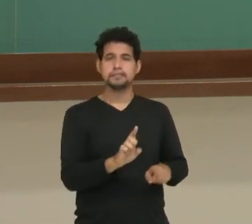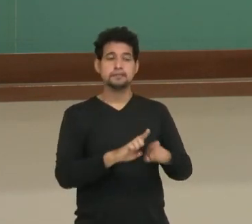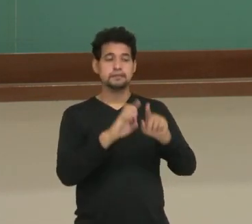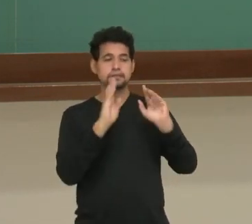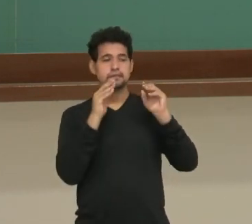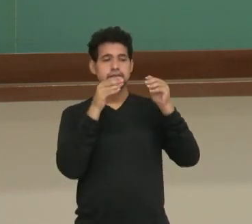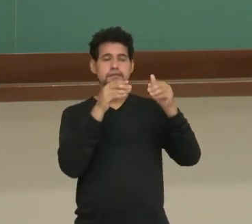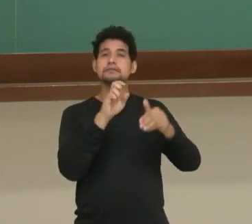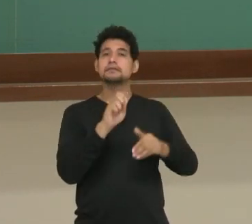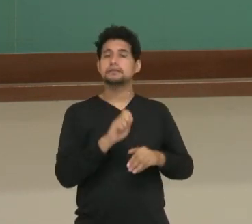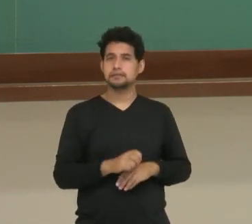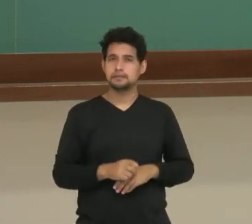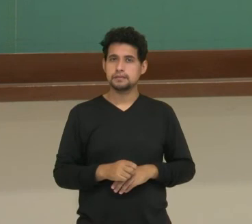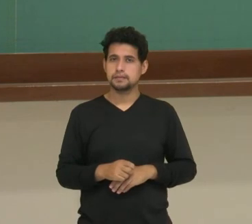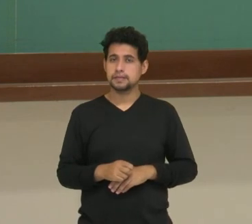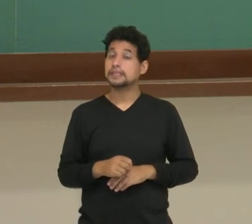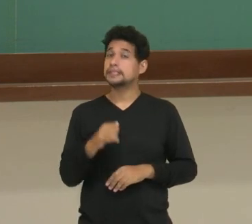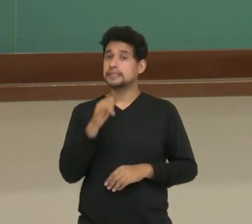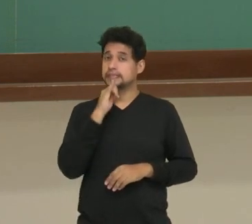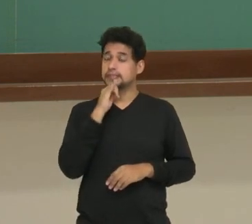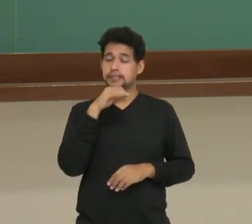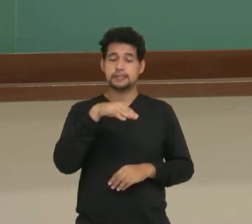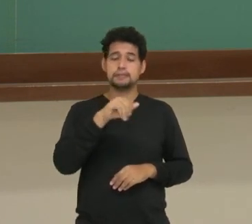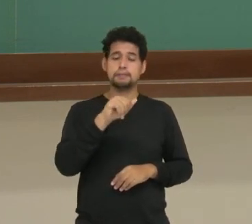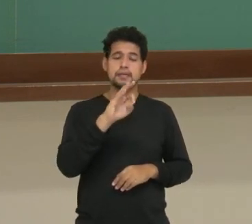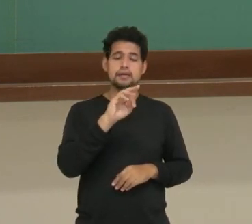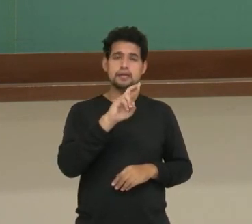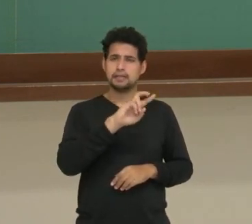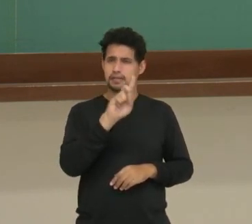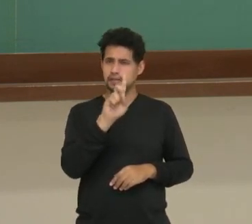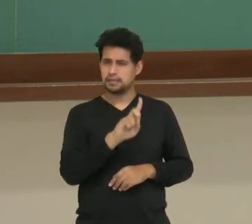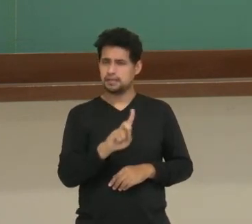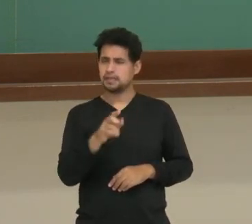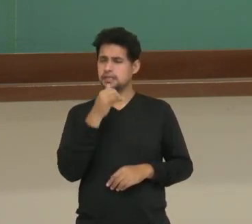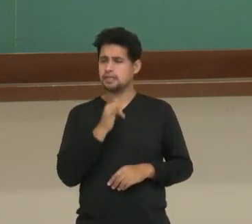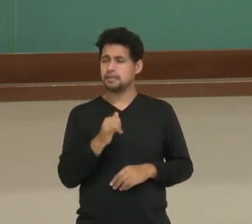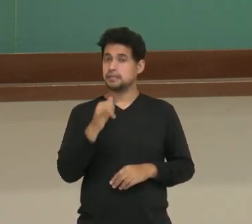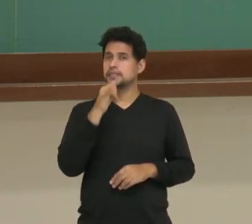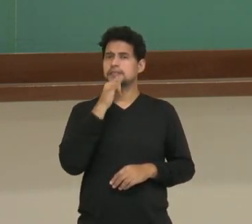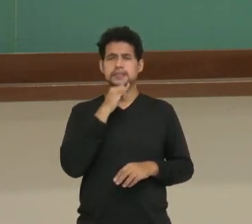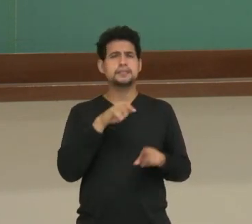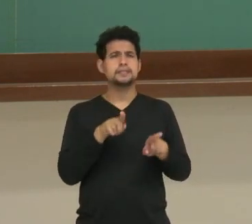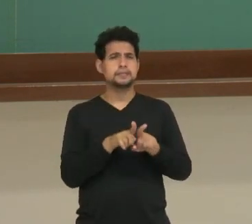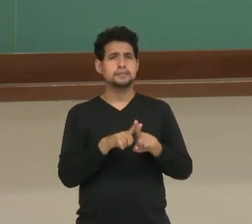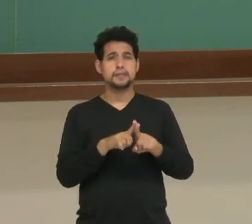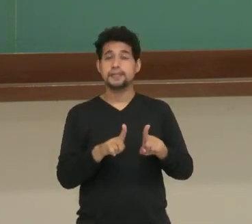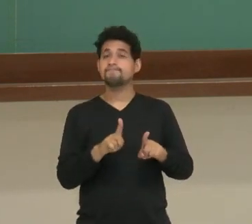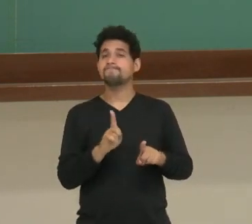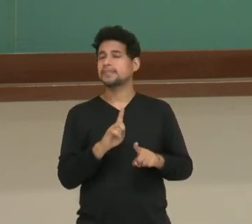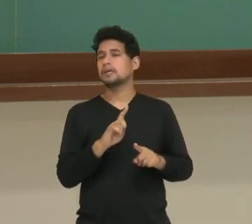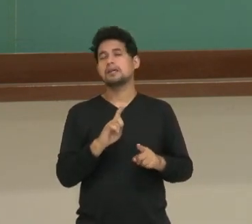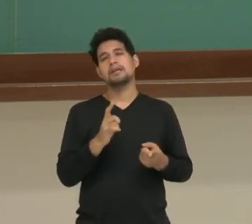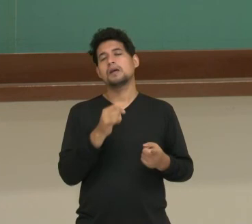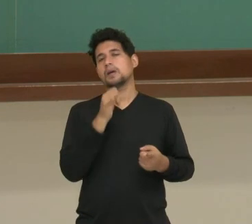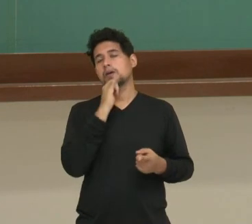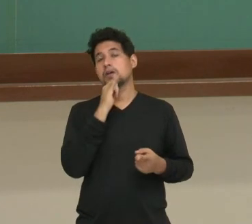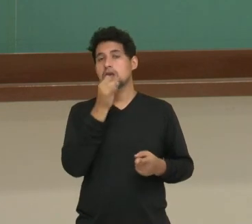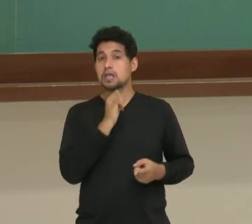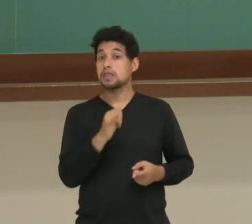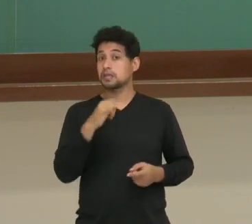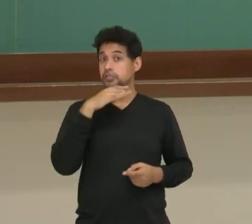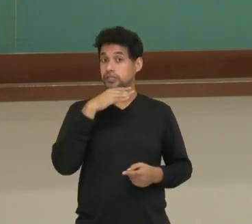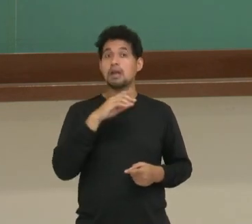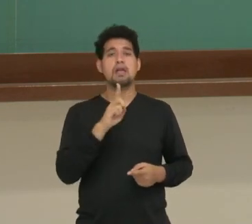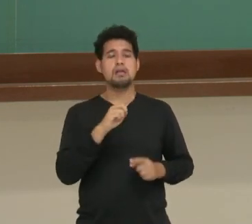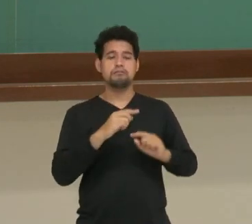ênfase à matriz energética que utiliza as fontes de energia as fontes de energia